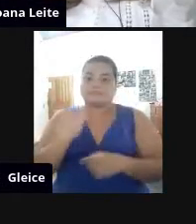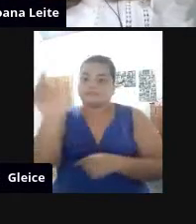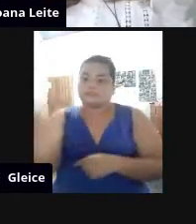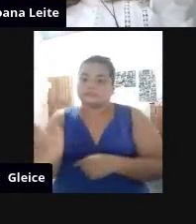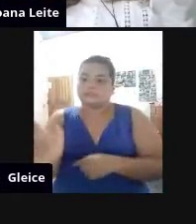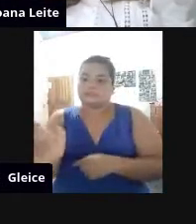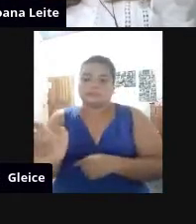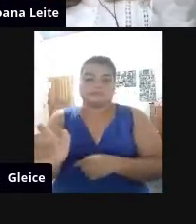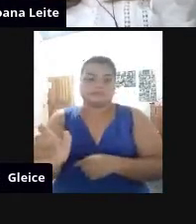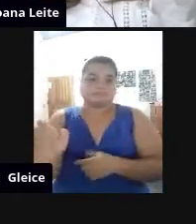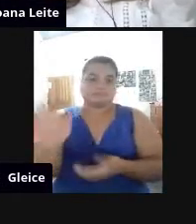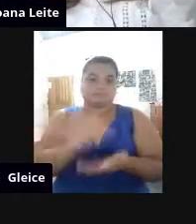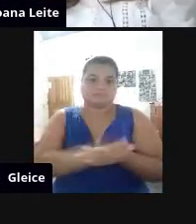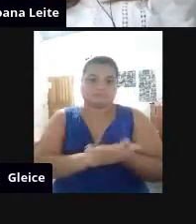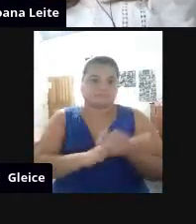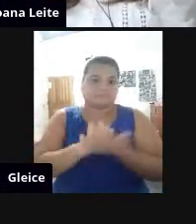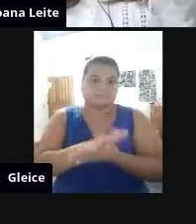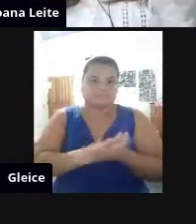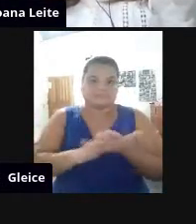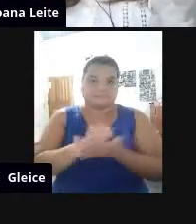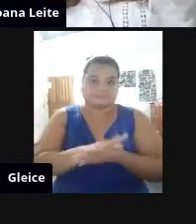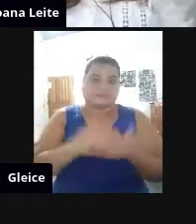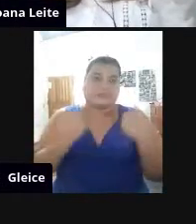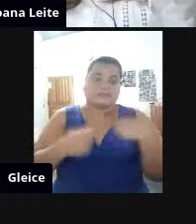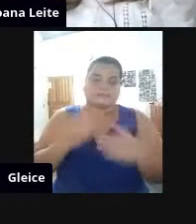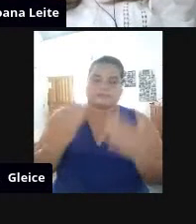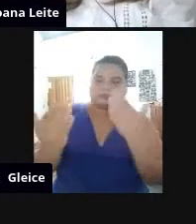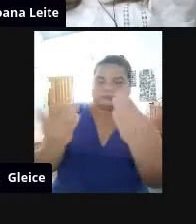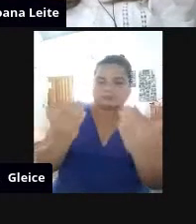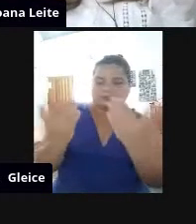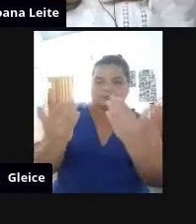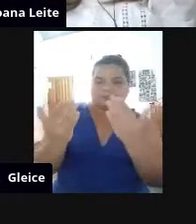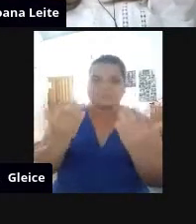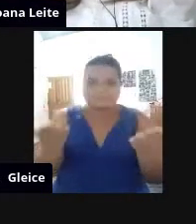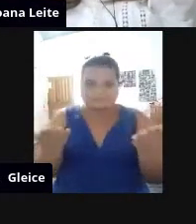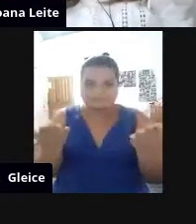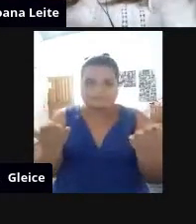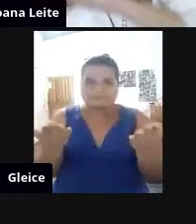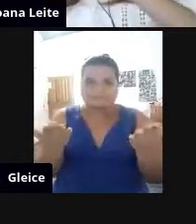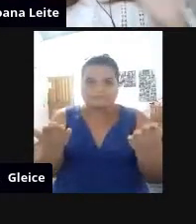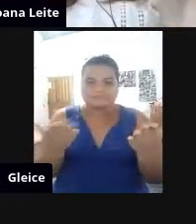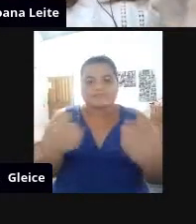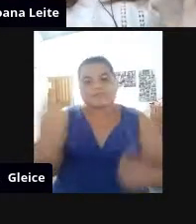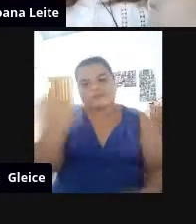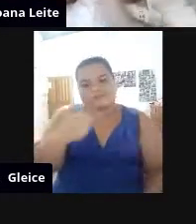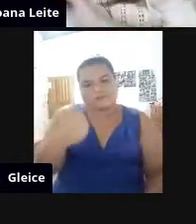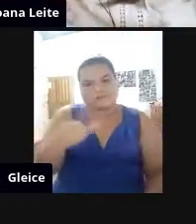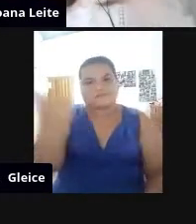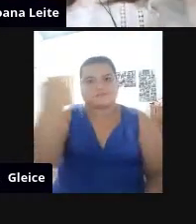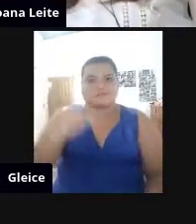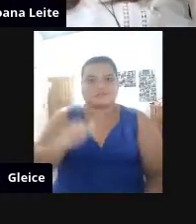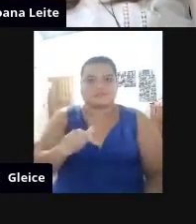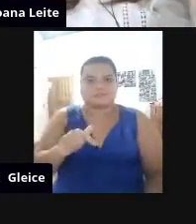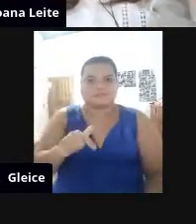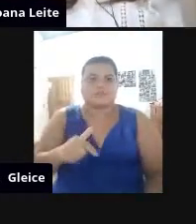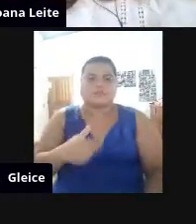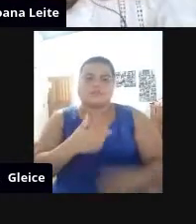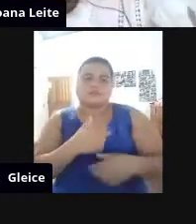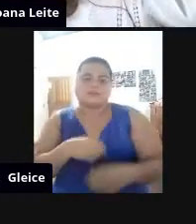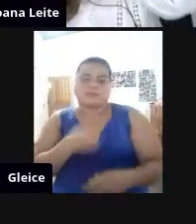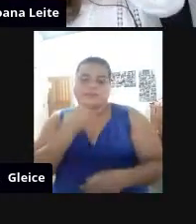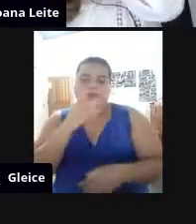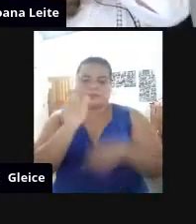nenhum. E aí a gente tem que colocar na balança e ver se realmente vale a pena. O que vale a pena, né? Então, algumas questões é bom para todo mundo, independente de